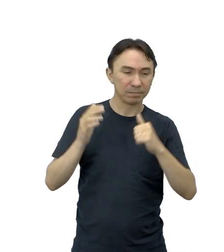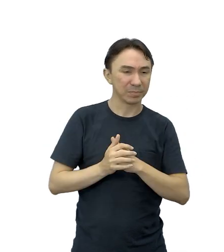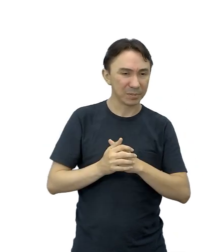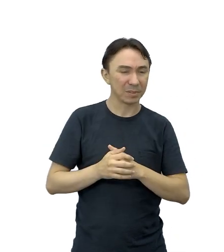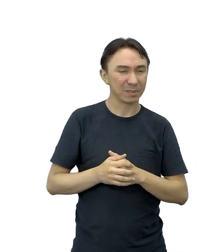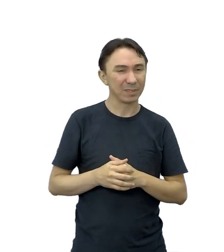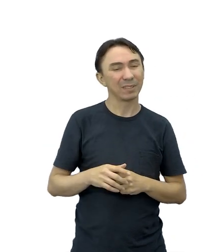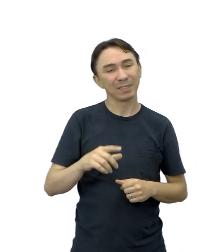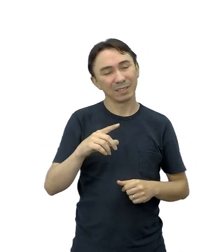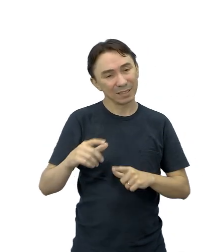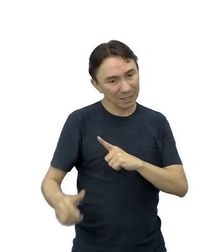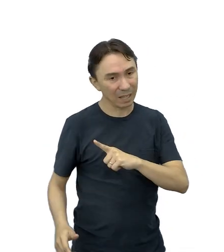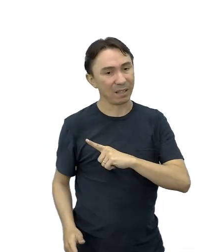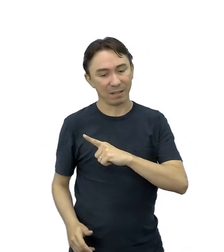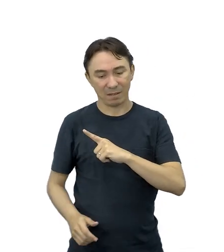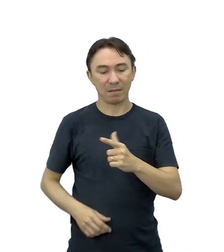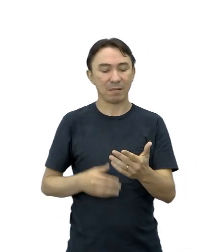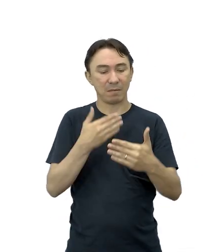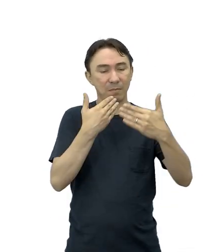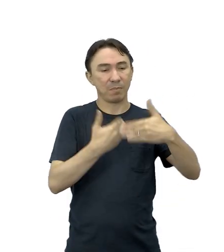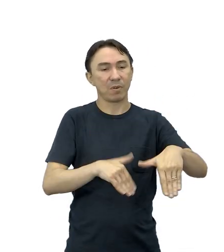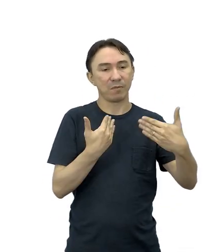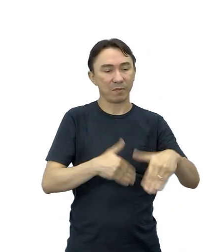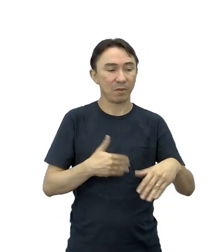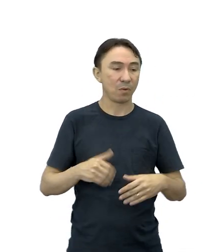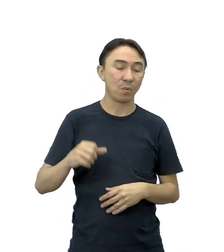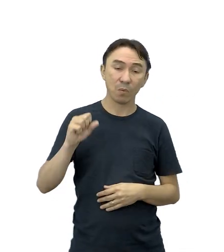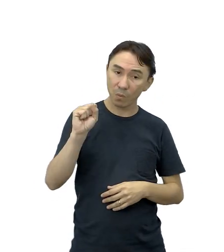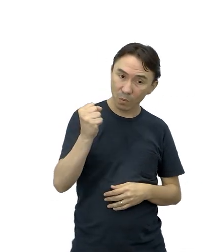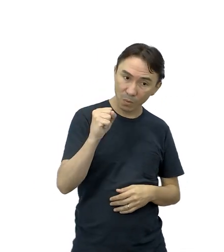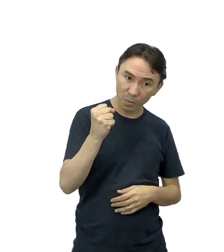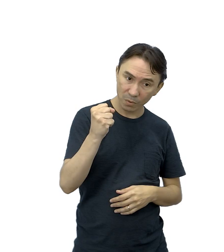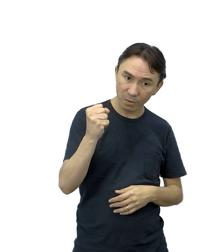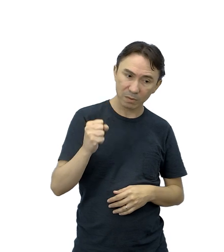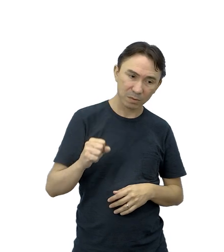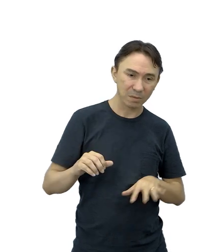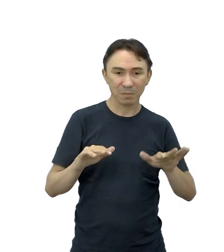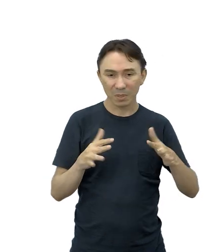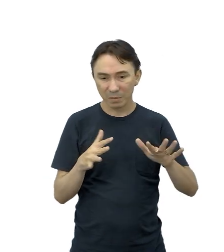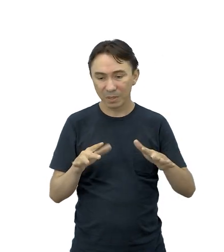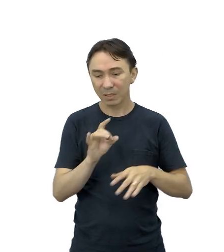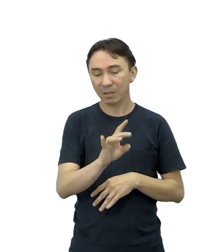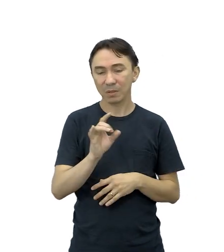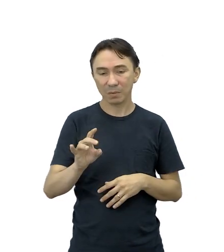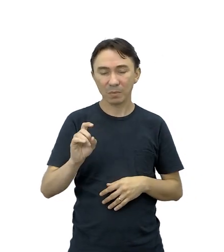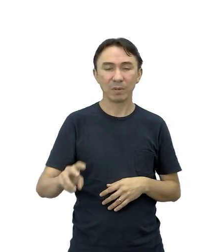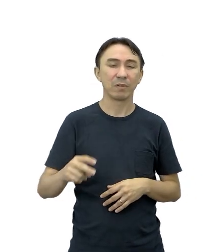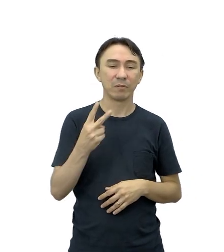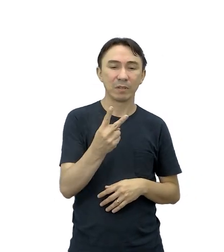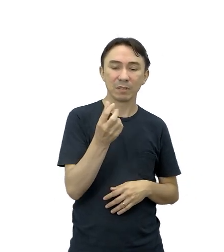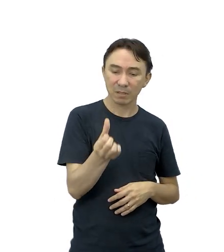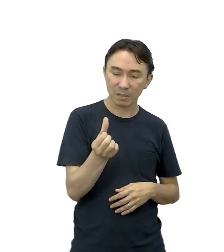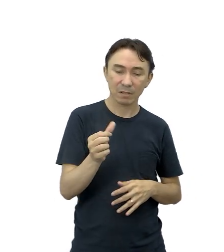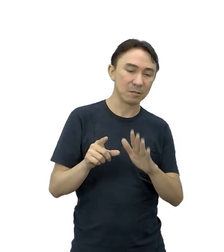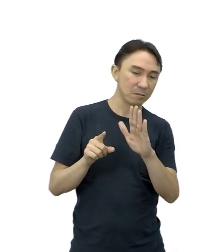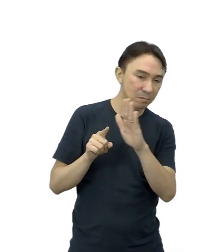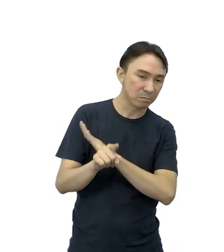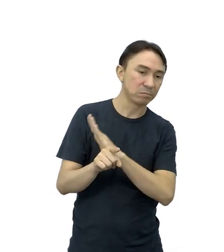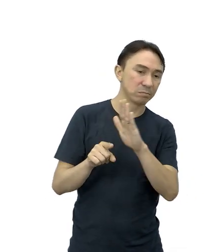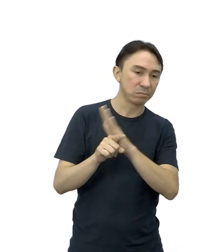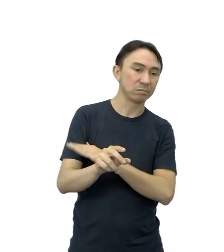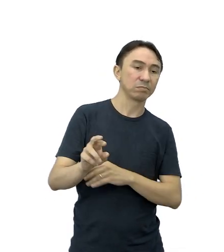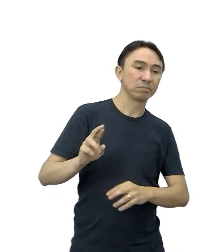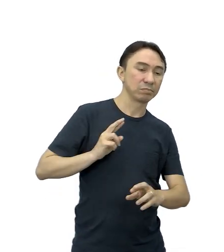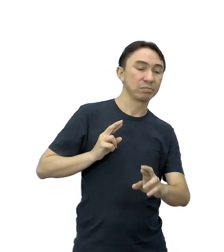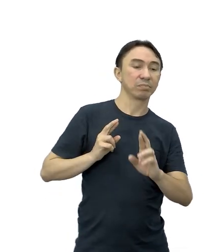provas tem, em média, 26 questões para serem respondidas, olha que interessante, a gente encontra 26 de